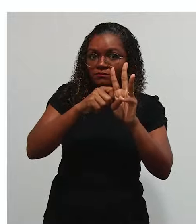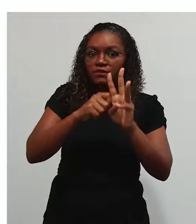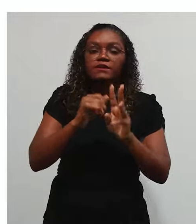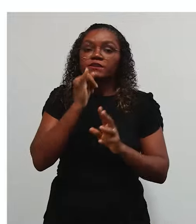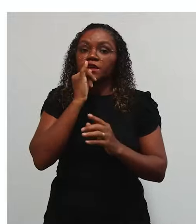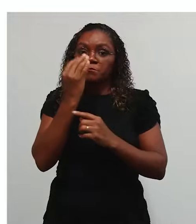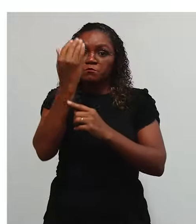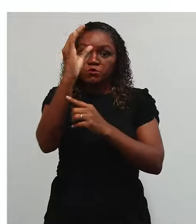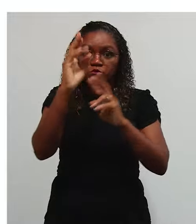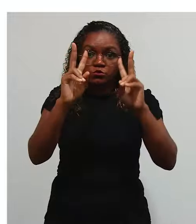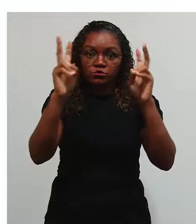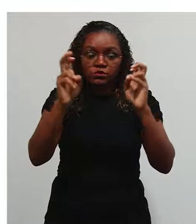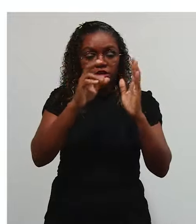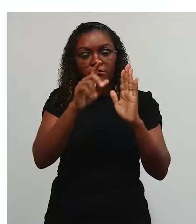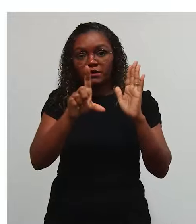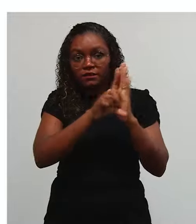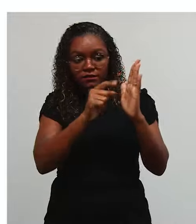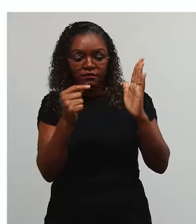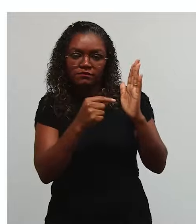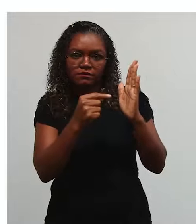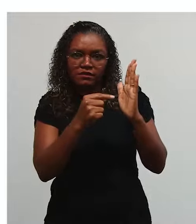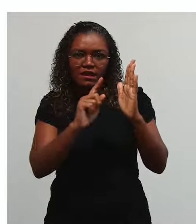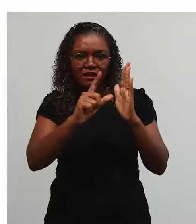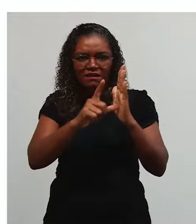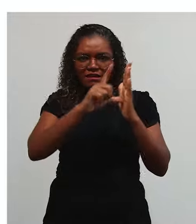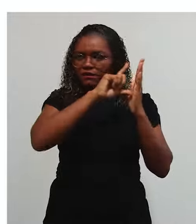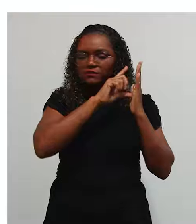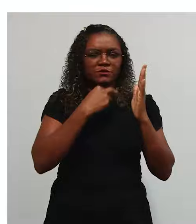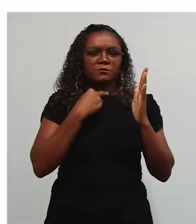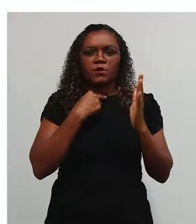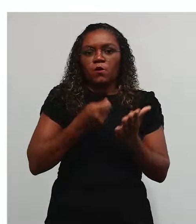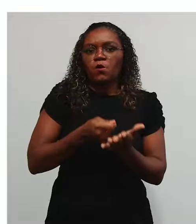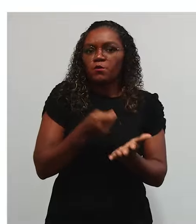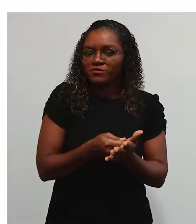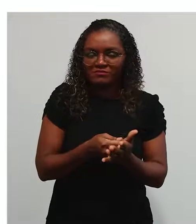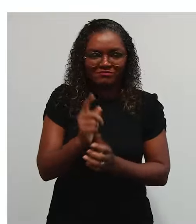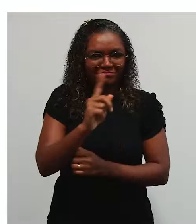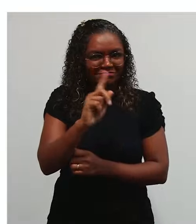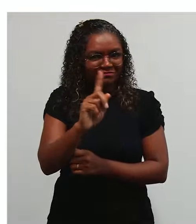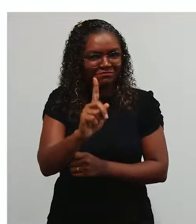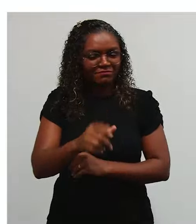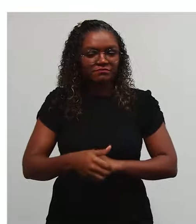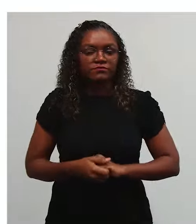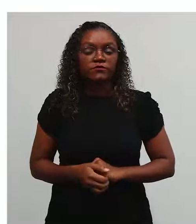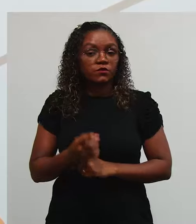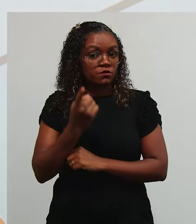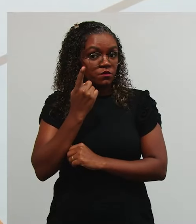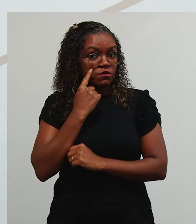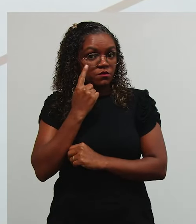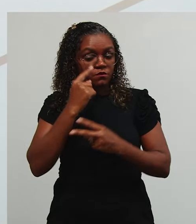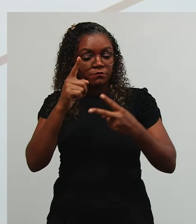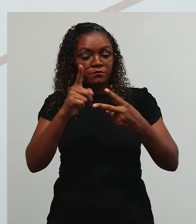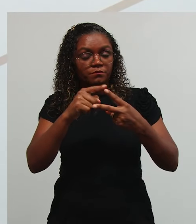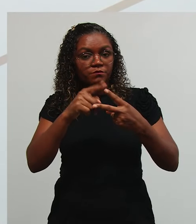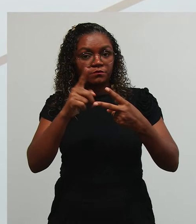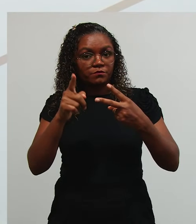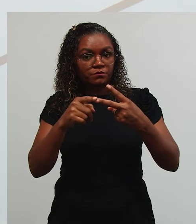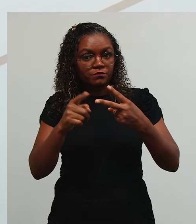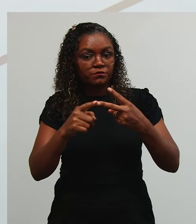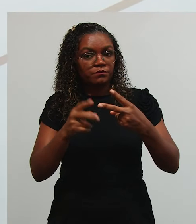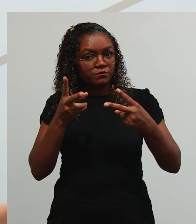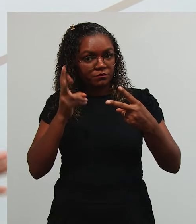em que tenha sido publicada a respectiva lei instituidora Então pessoal duas observações aqui tá